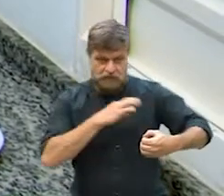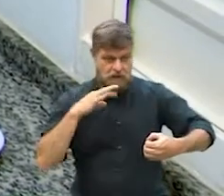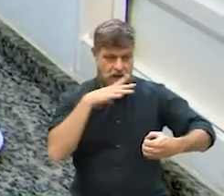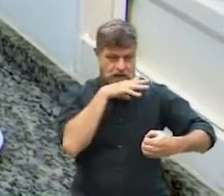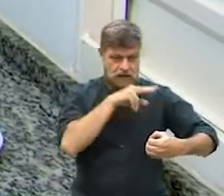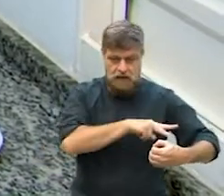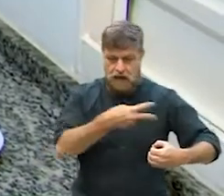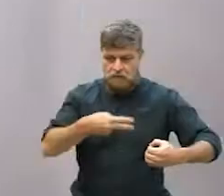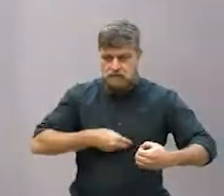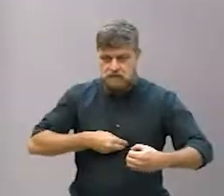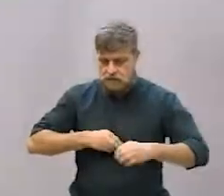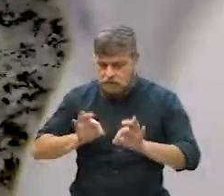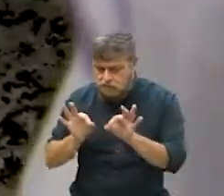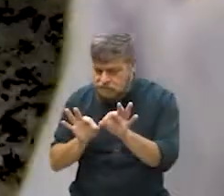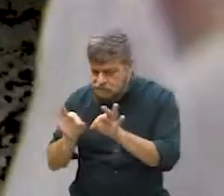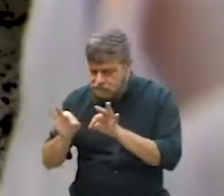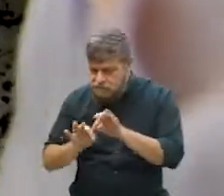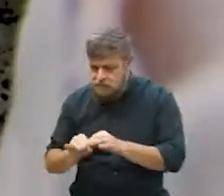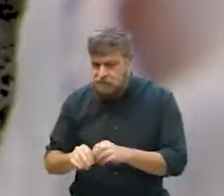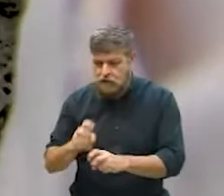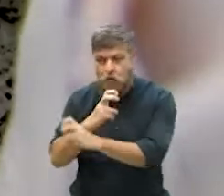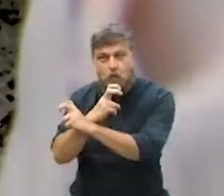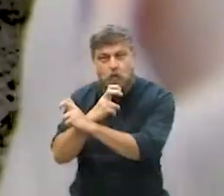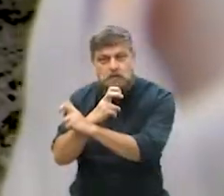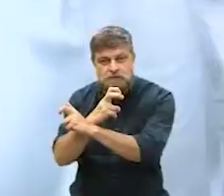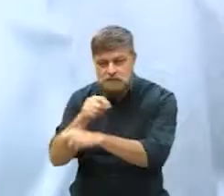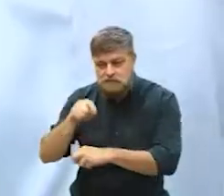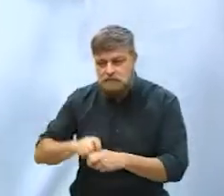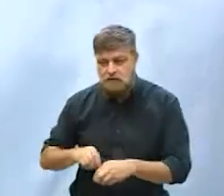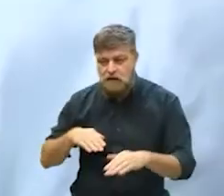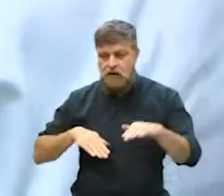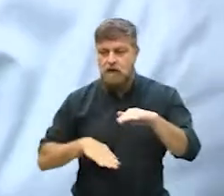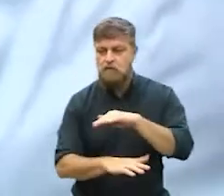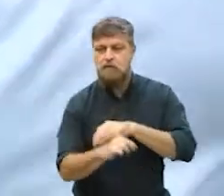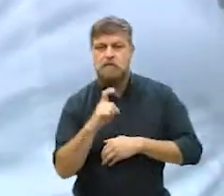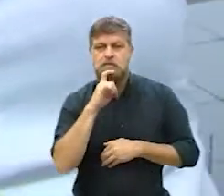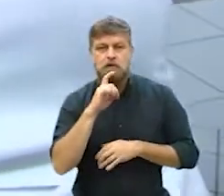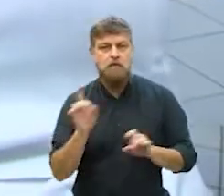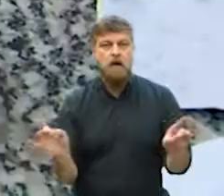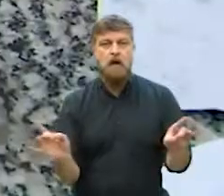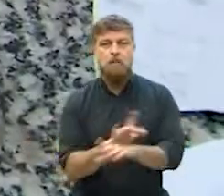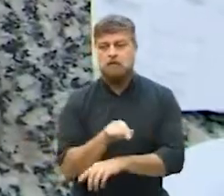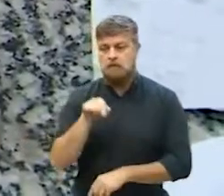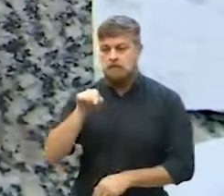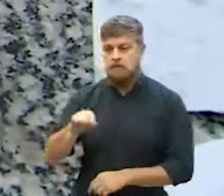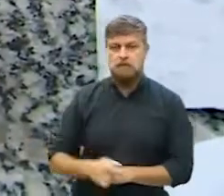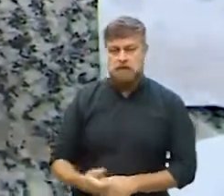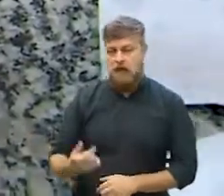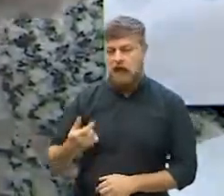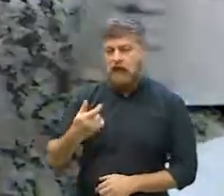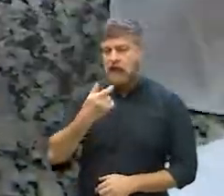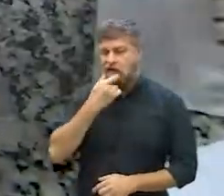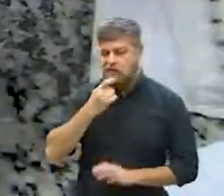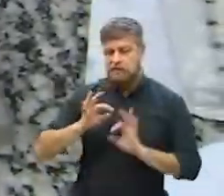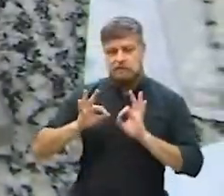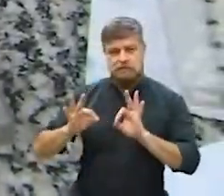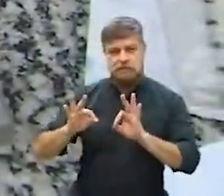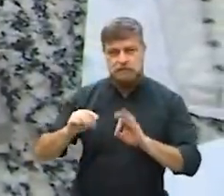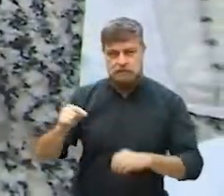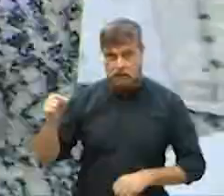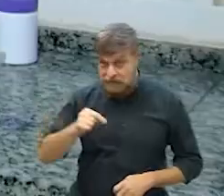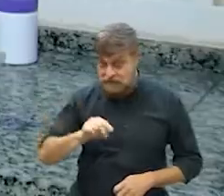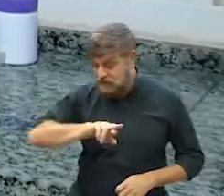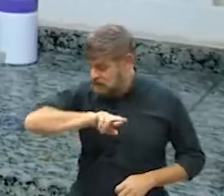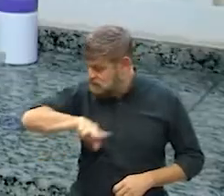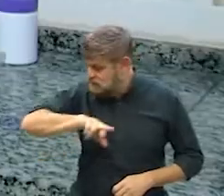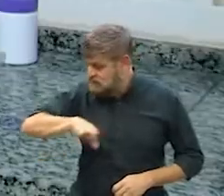Da panela quente para a forma com o molde de ossinho. Alguns minutos na geladeira e pronto. Tá aí um belo